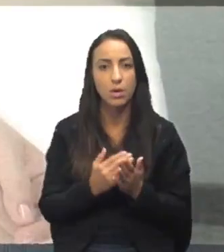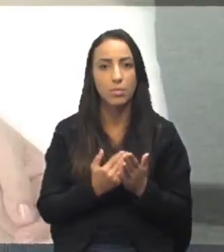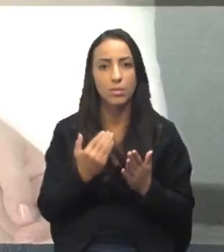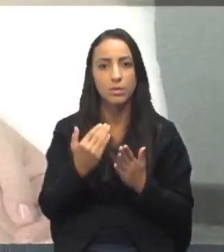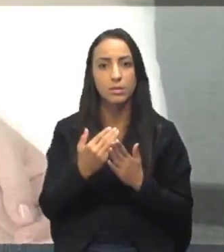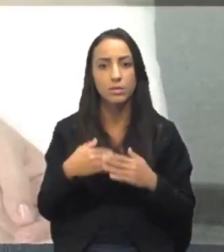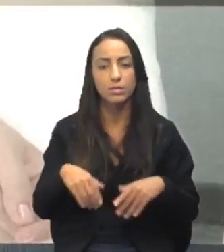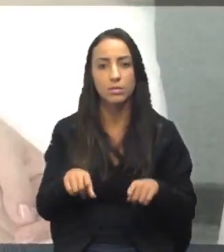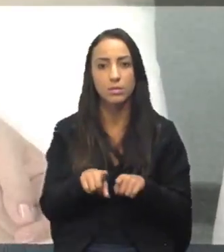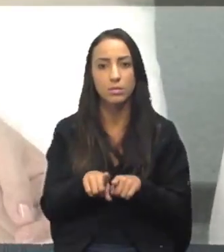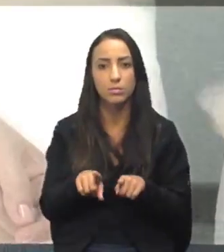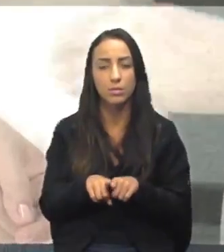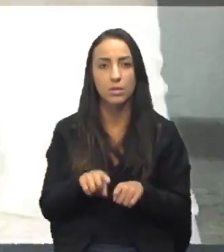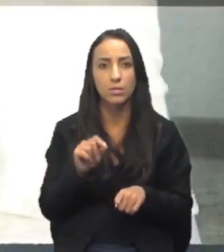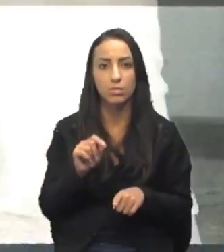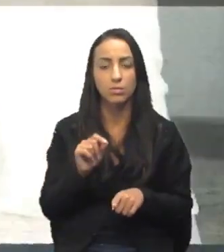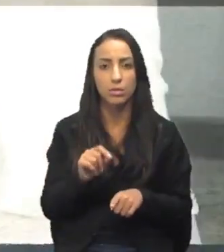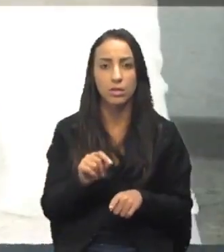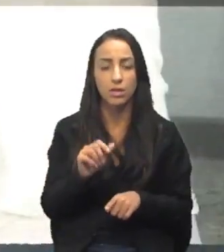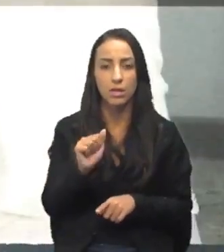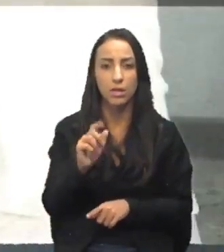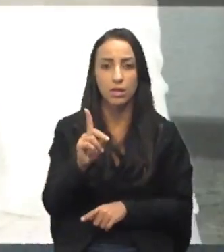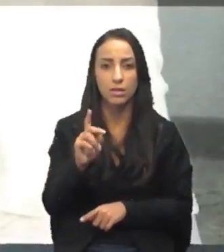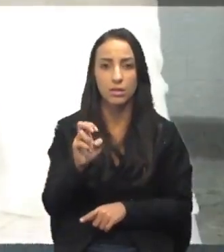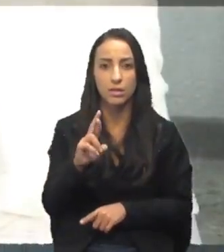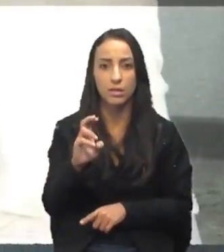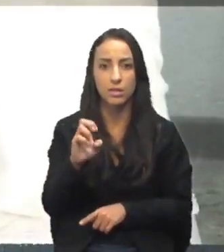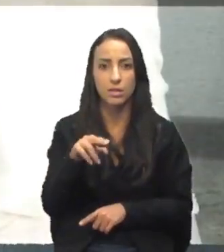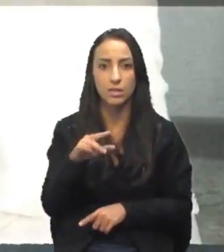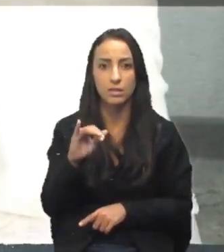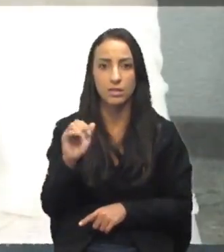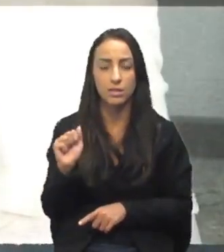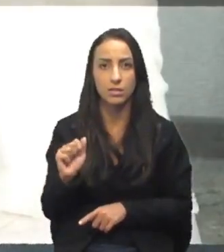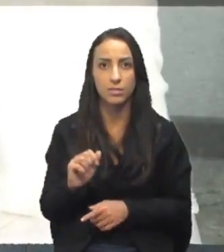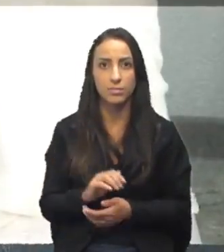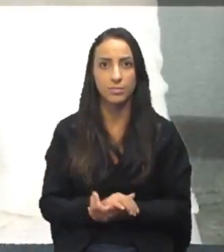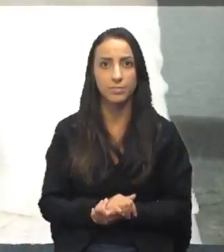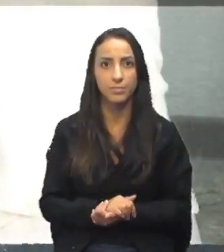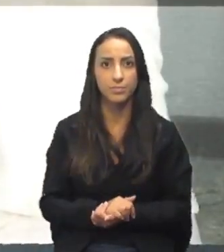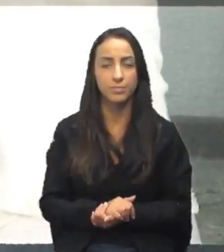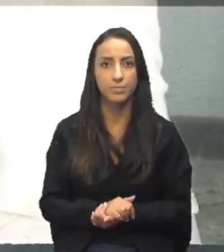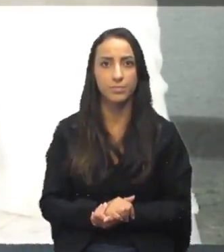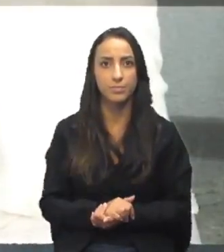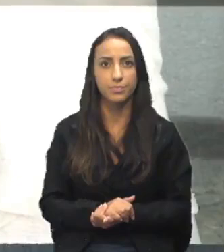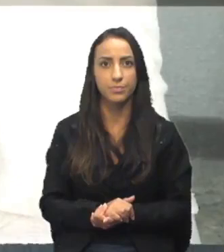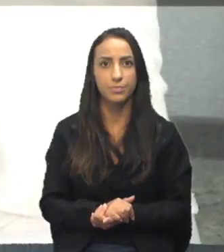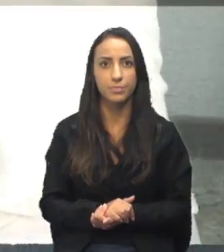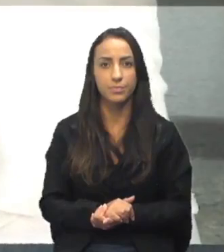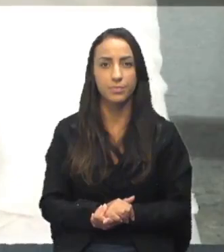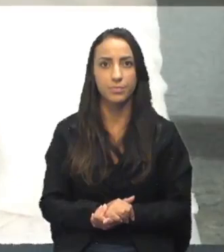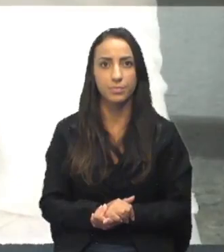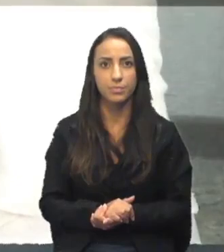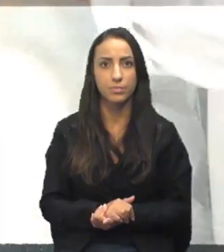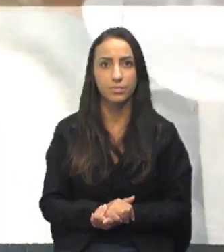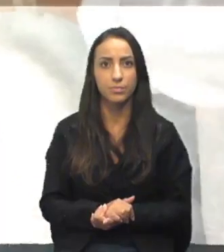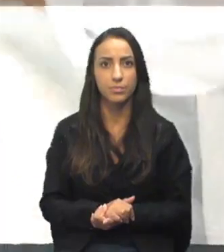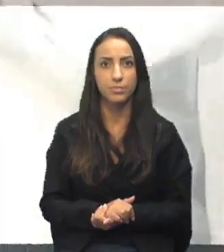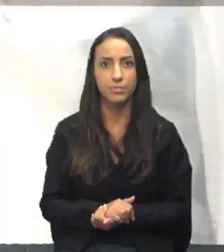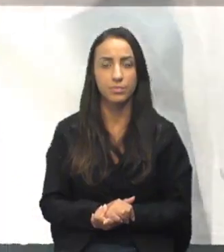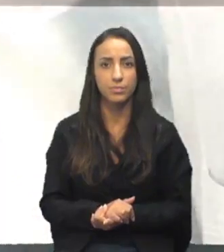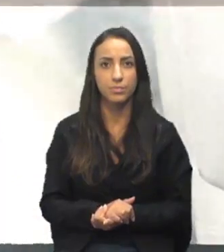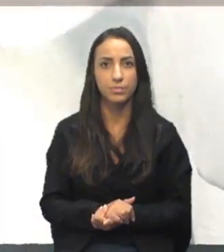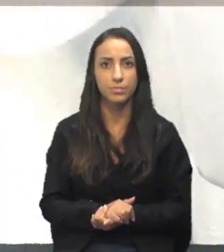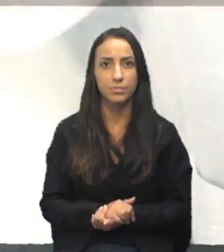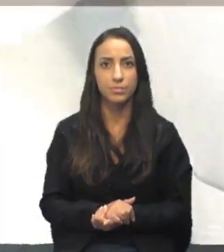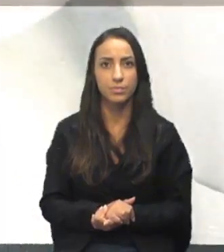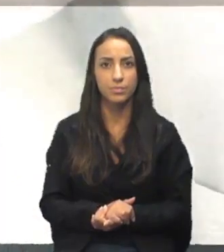também a própria aderência do curativo que está abaixo. Então, veja a forma